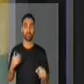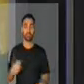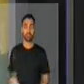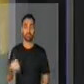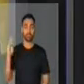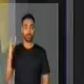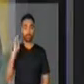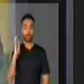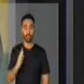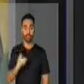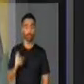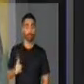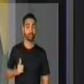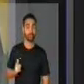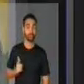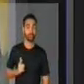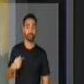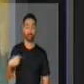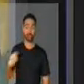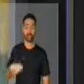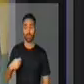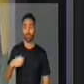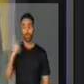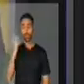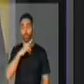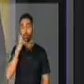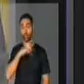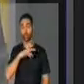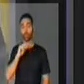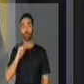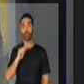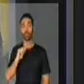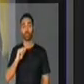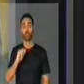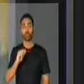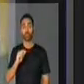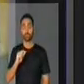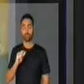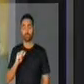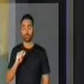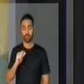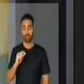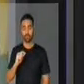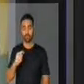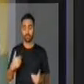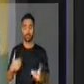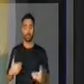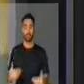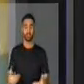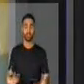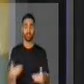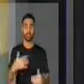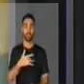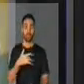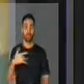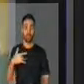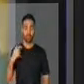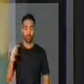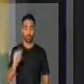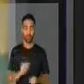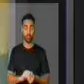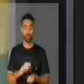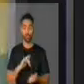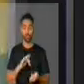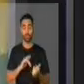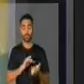país há uma necessidade urgente de que o Ministério da Saúde, juntamente com as Secretarias de